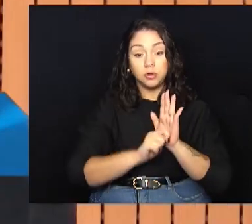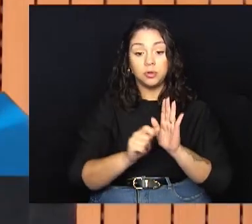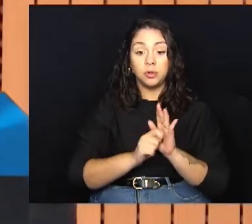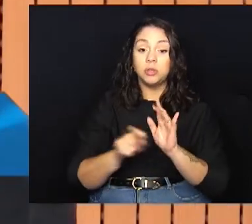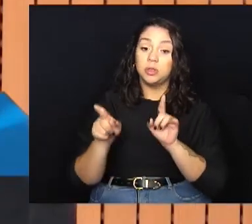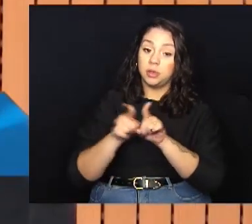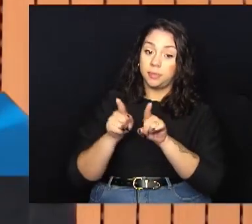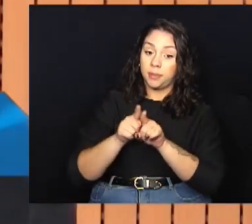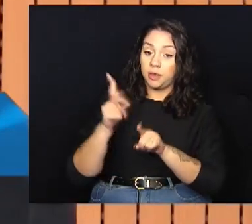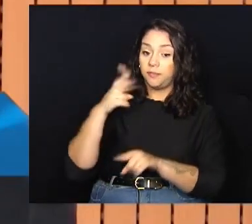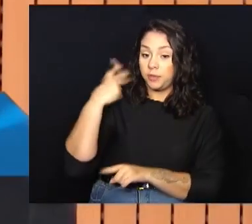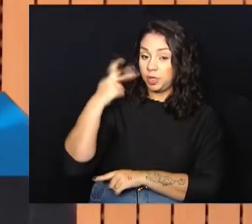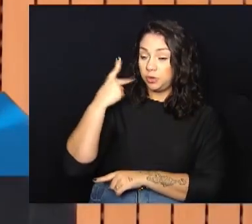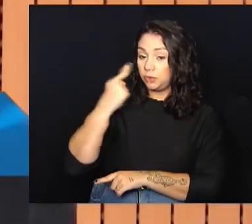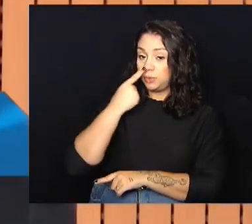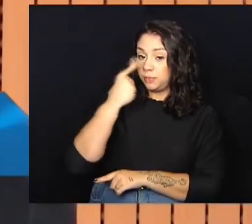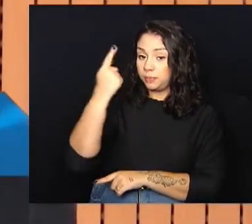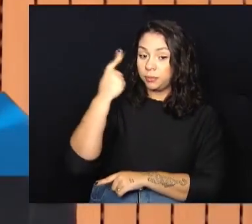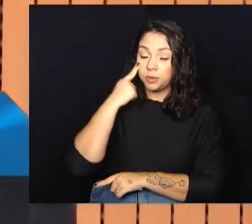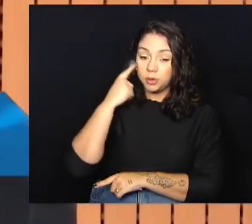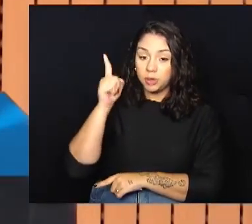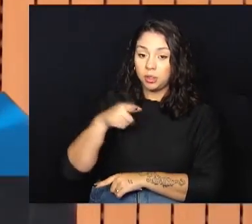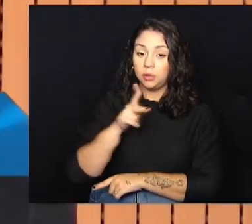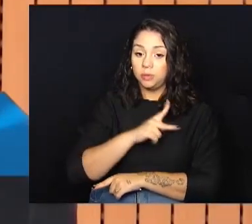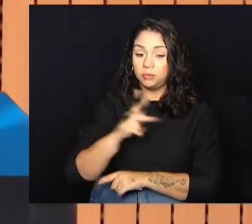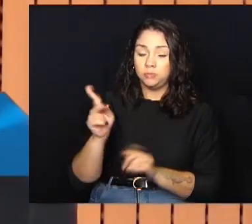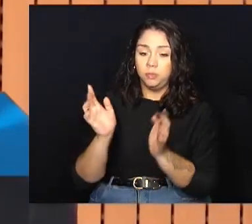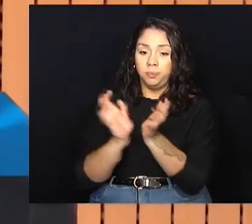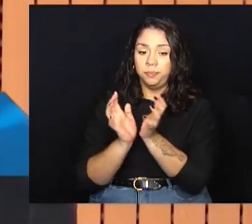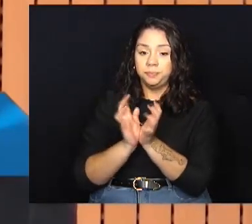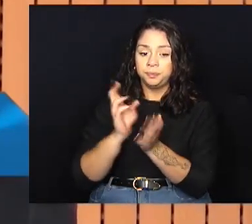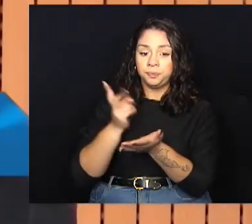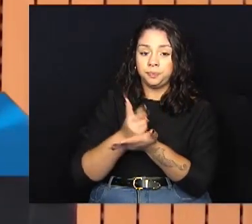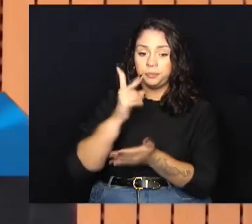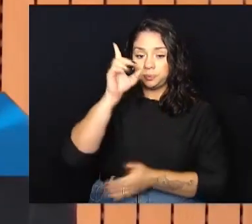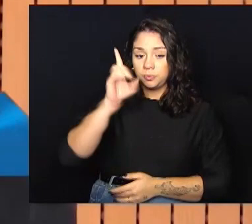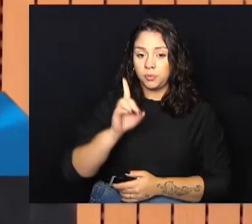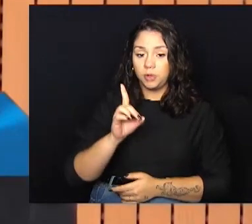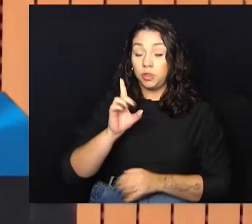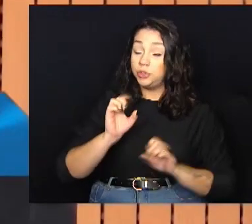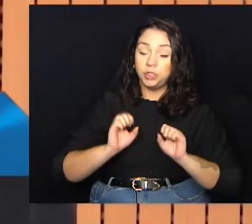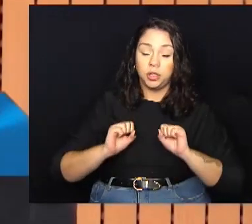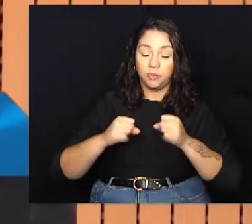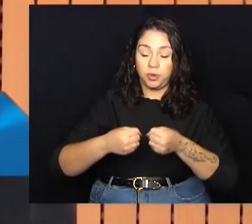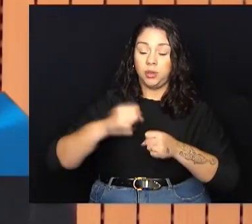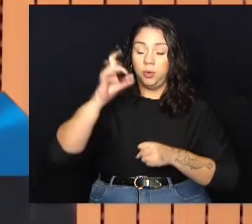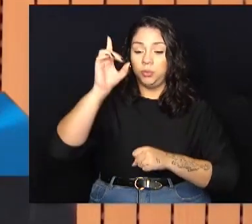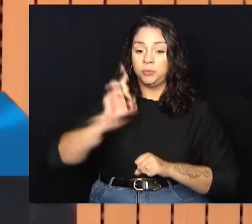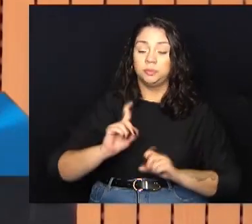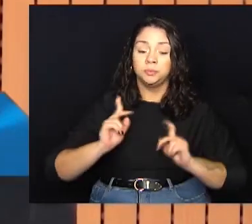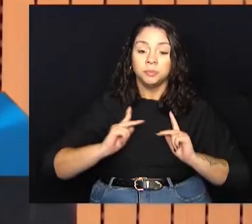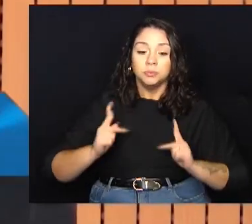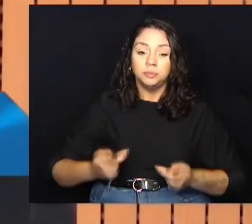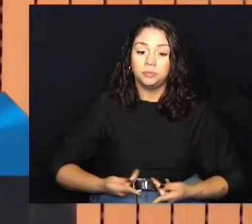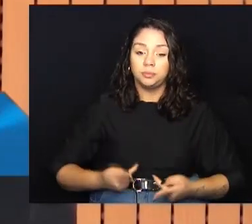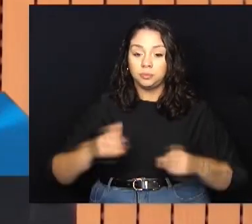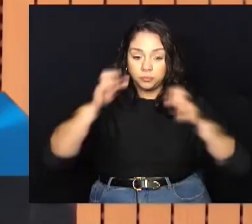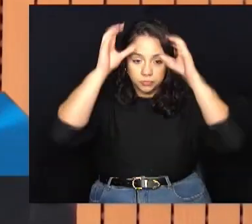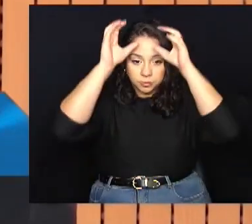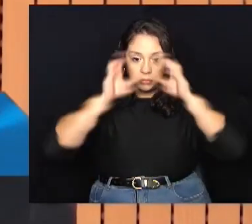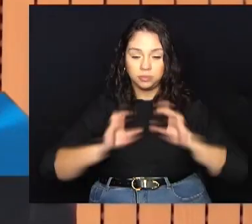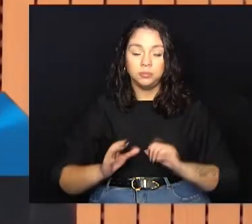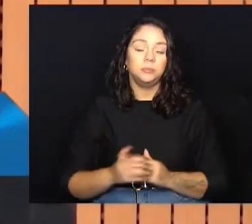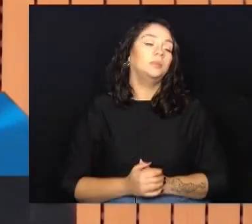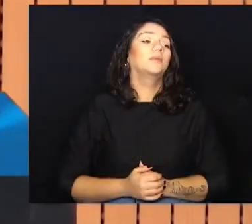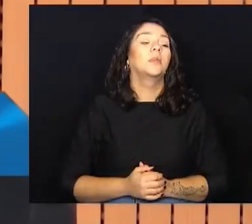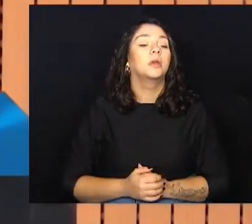drogas e a vereadora Paola Miguel presidente da Comissão permanente de defesa dos direitos humanos e cidadania eu